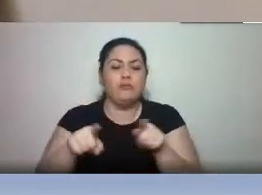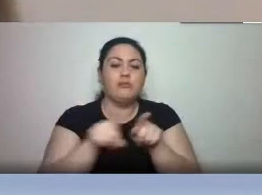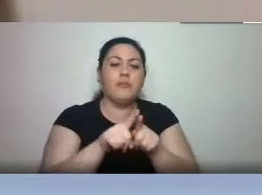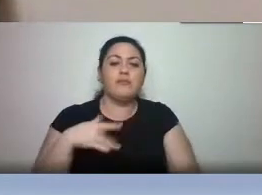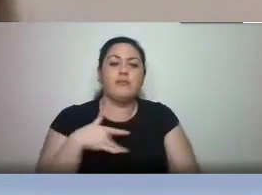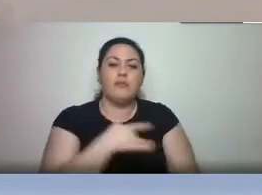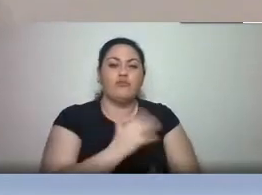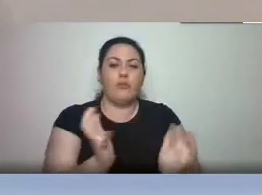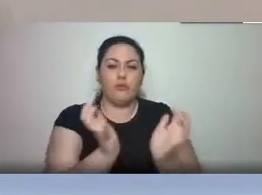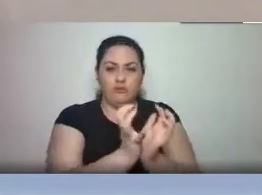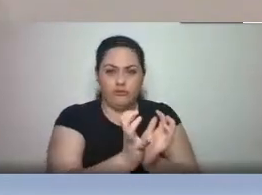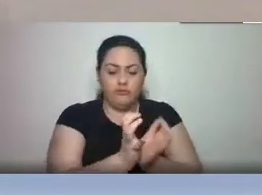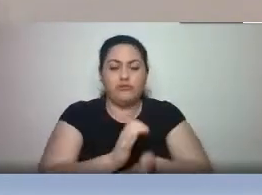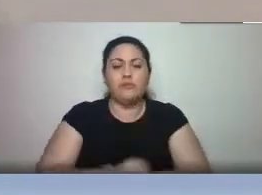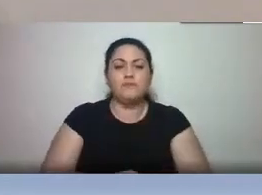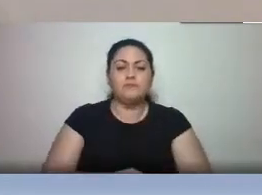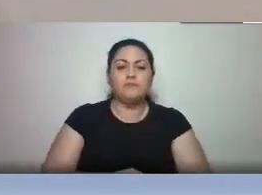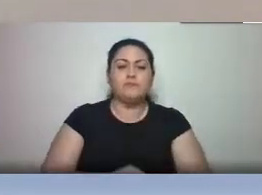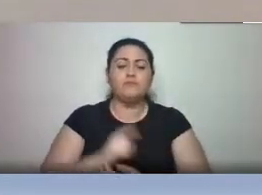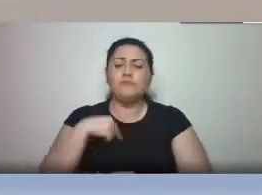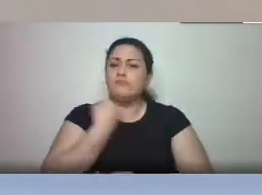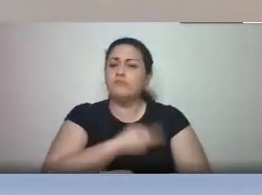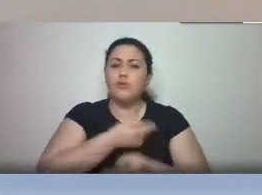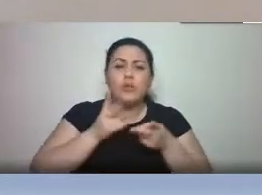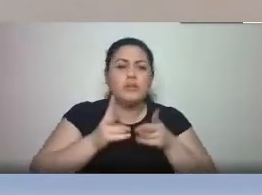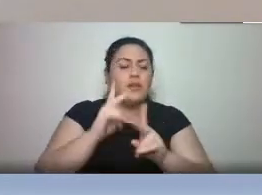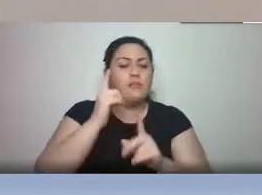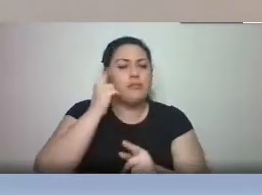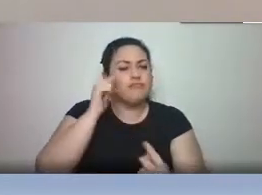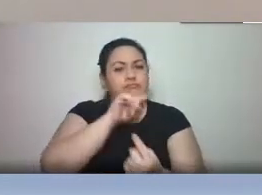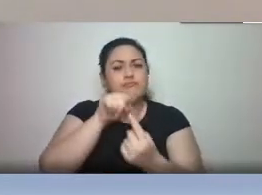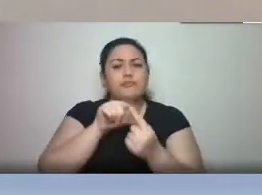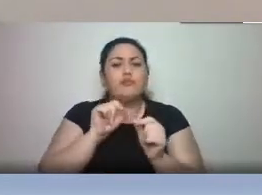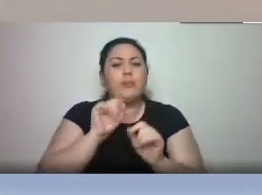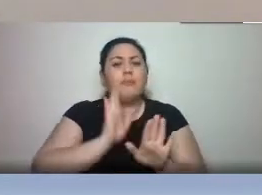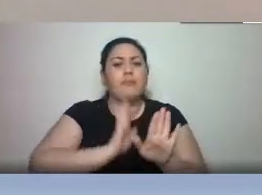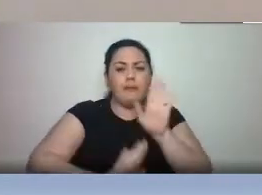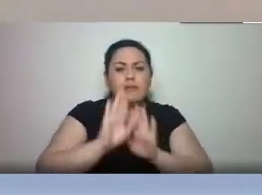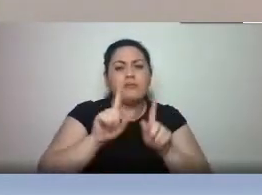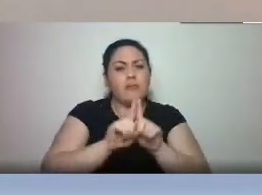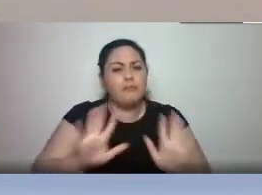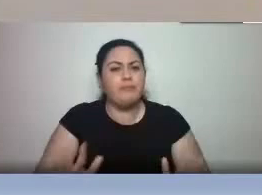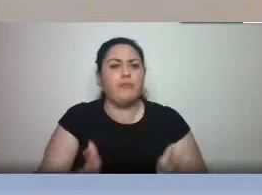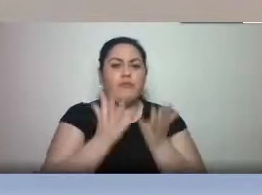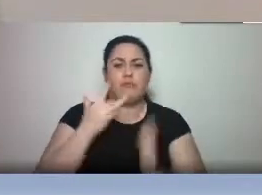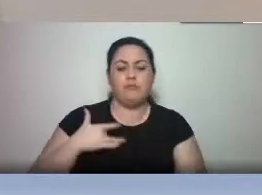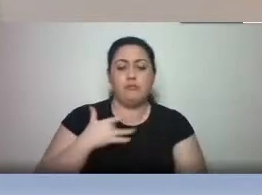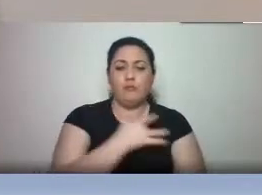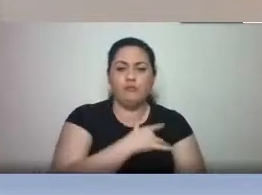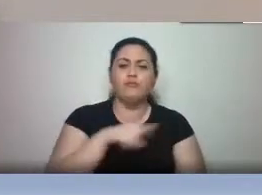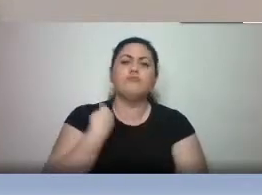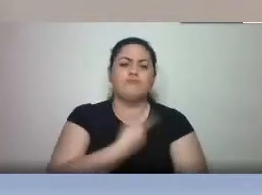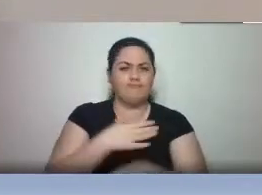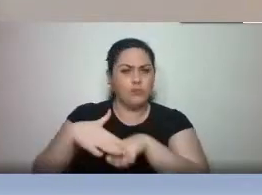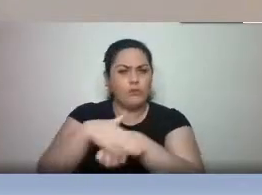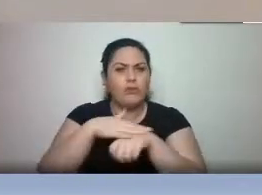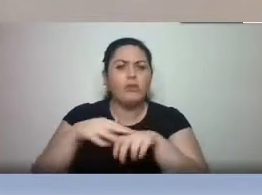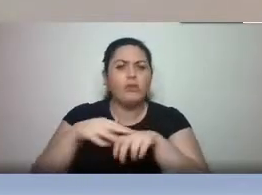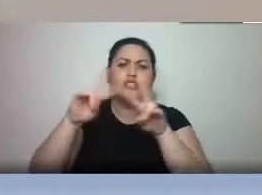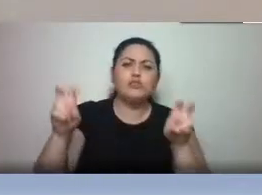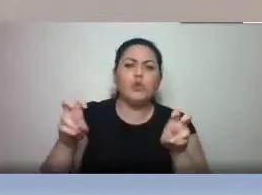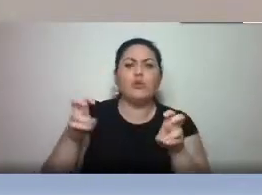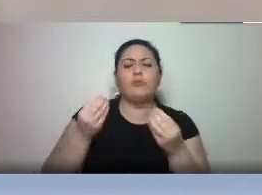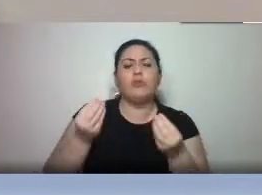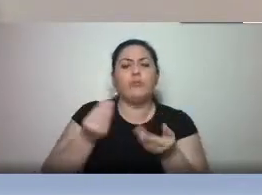coletiva, sempre visando a prevenção e a promoção em saúde. Conversamos muito sobre formação e capacitação profissional,